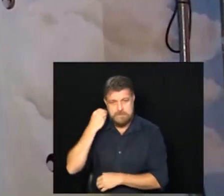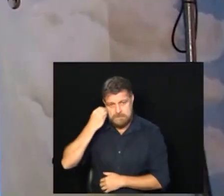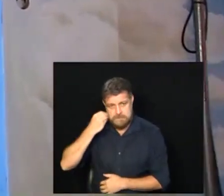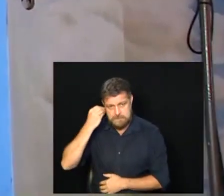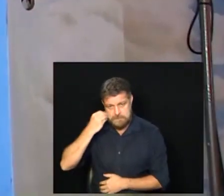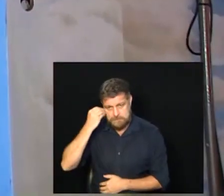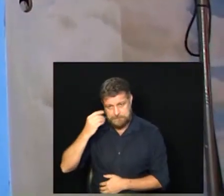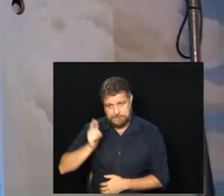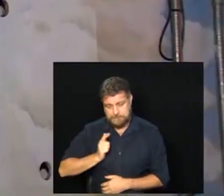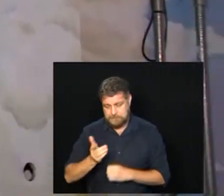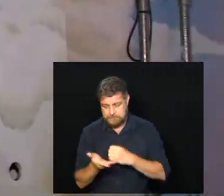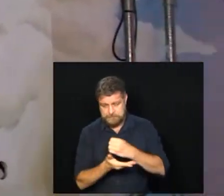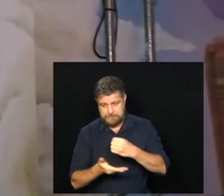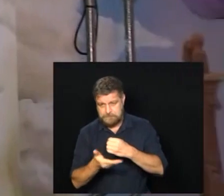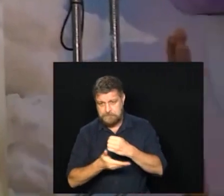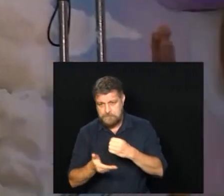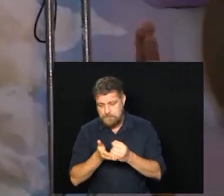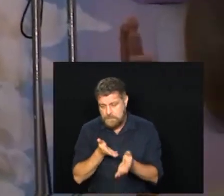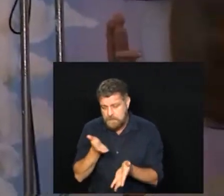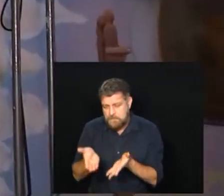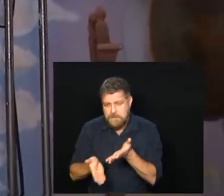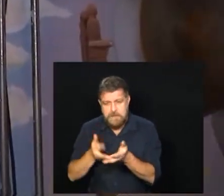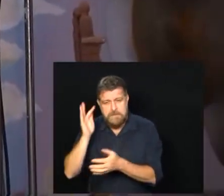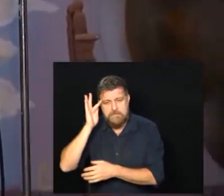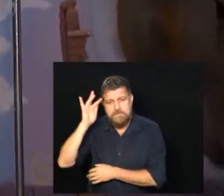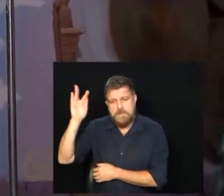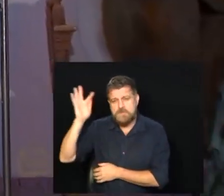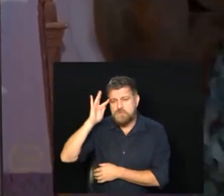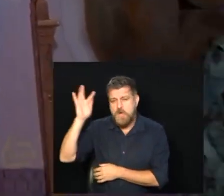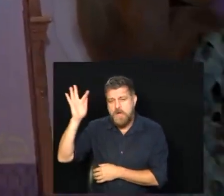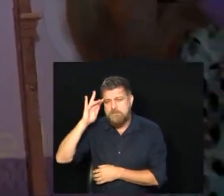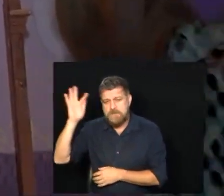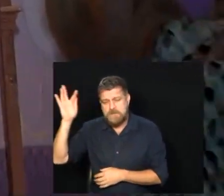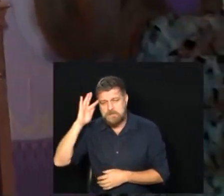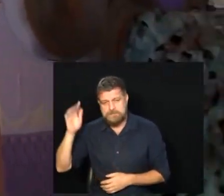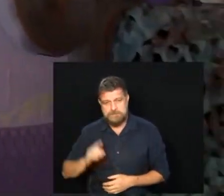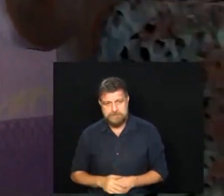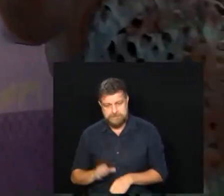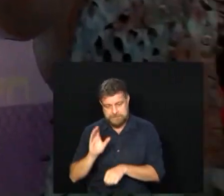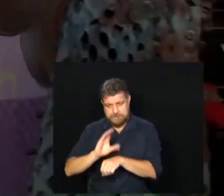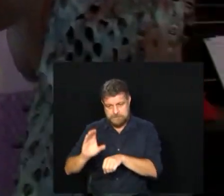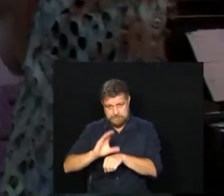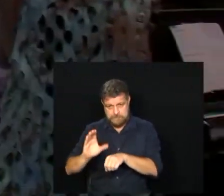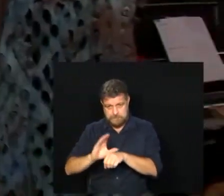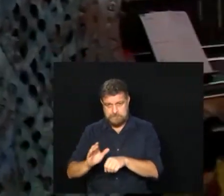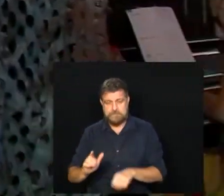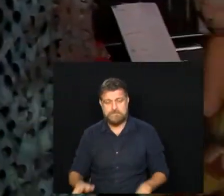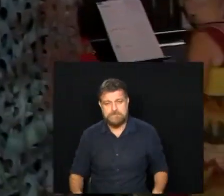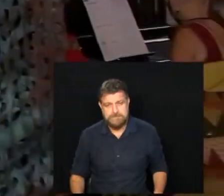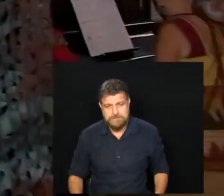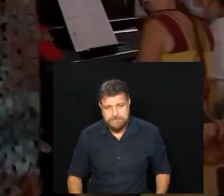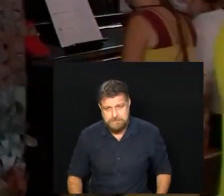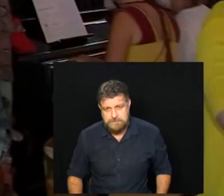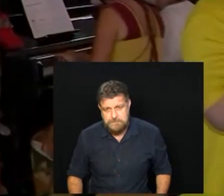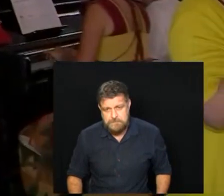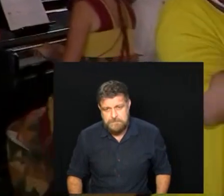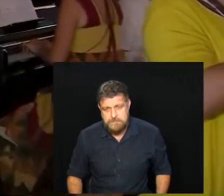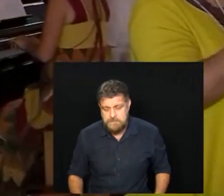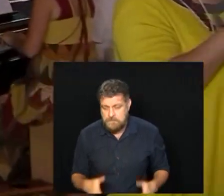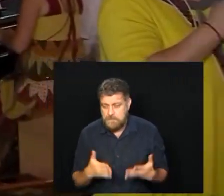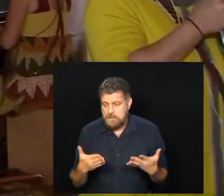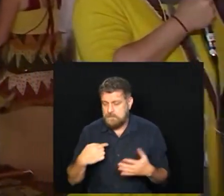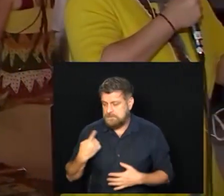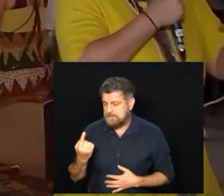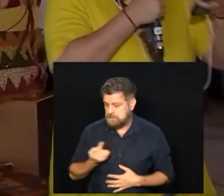uma base terapêutica, filosófica nesses cursos, né? O que mais que a